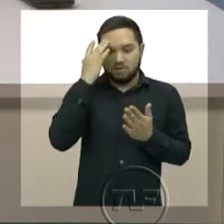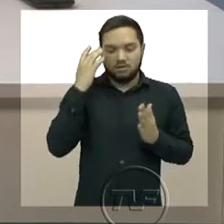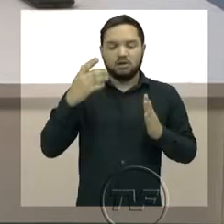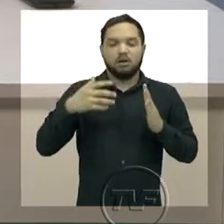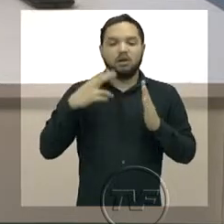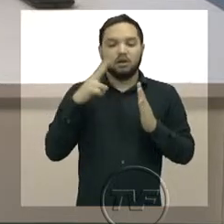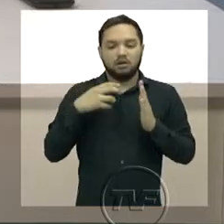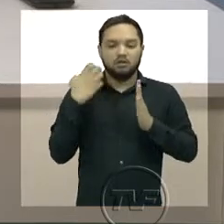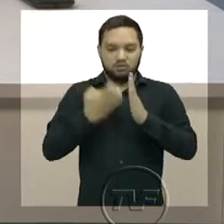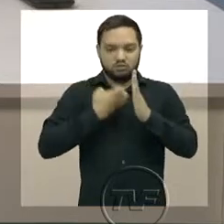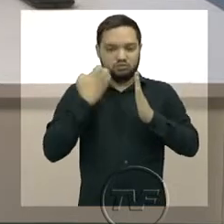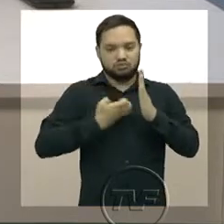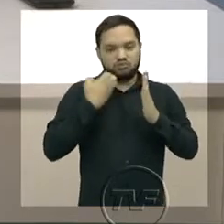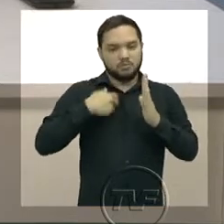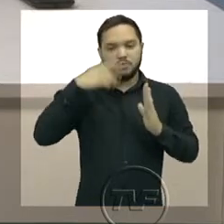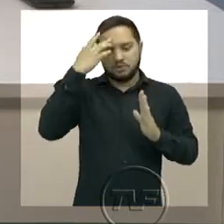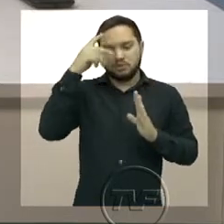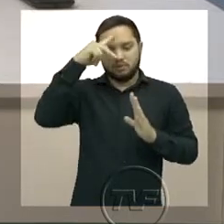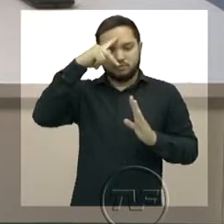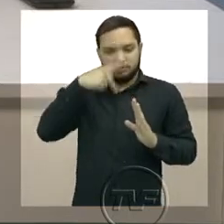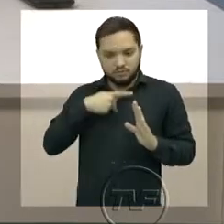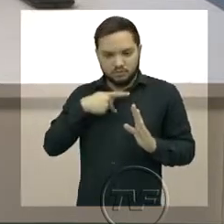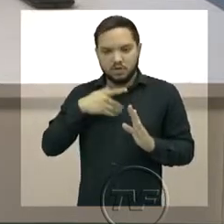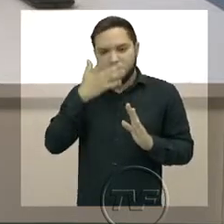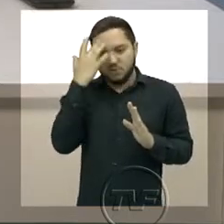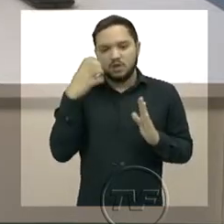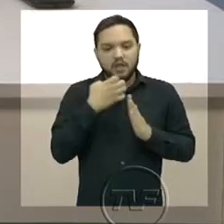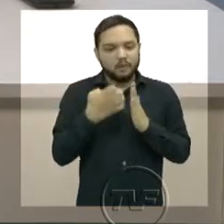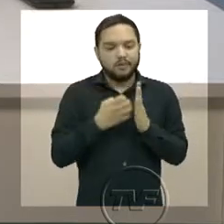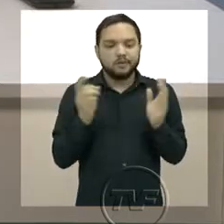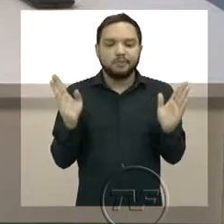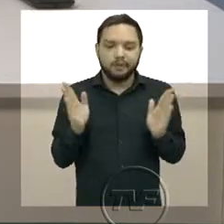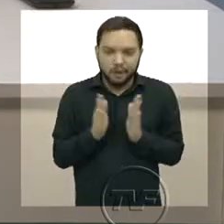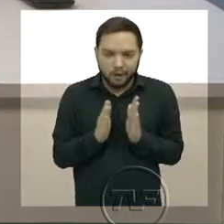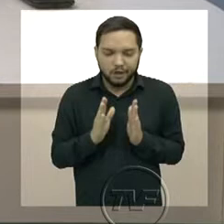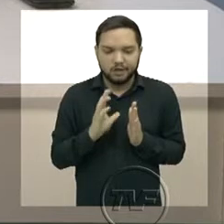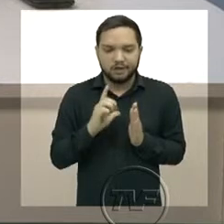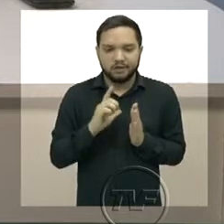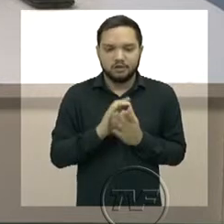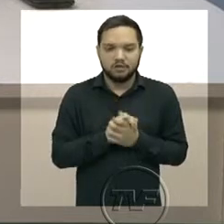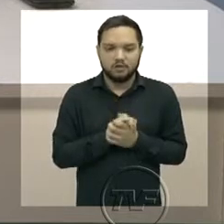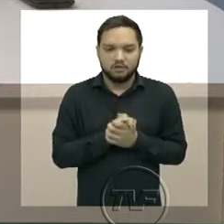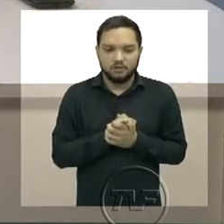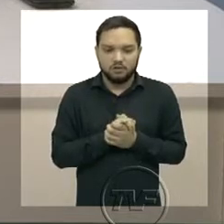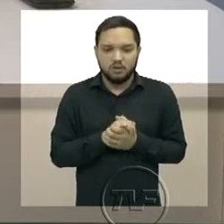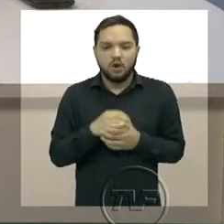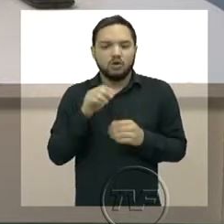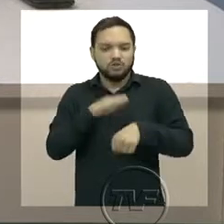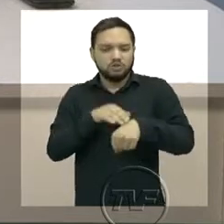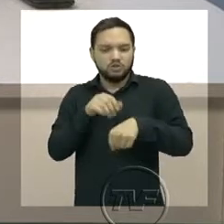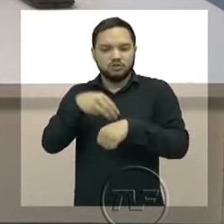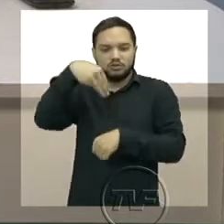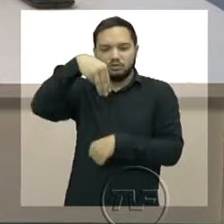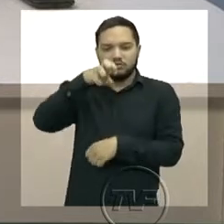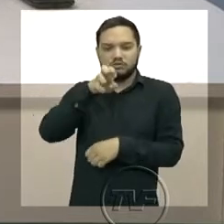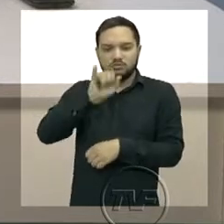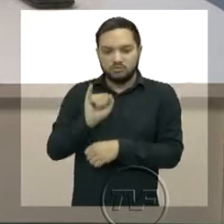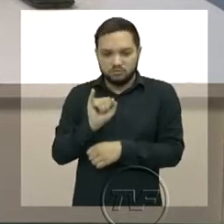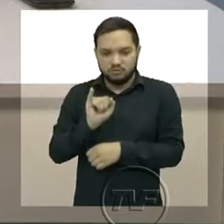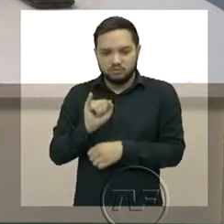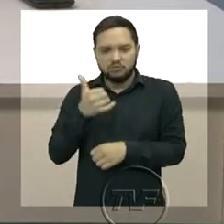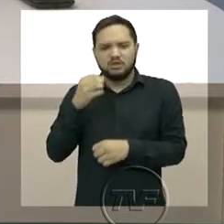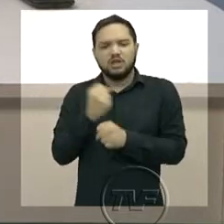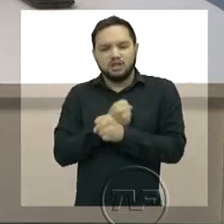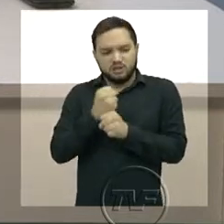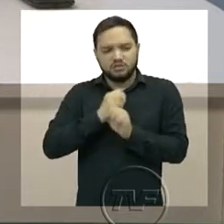empreendedorismo individual, por exemplo, né? O microempreendedorismo individual, o MEI, que já é uma realidade no país há pelo menos